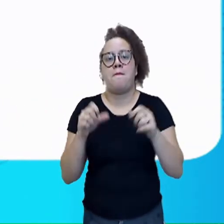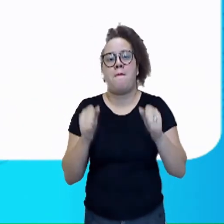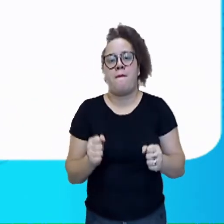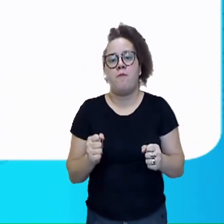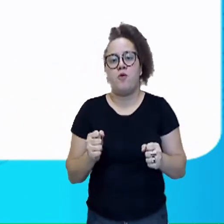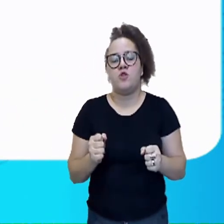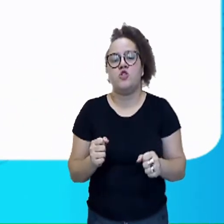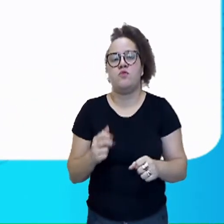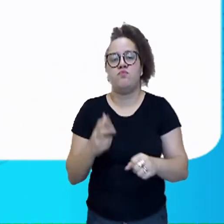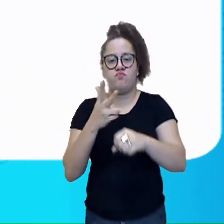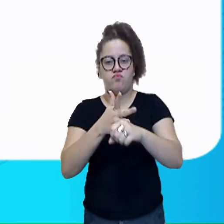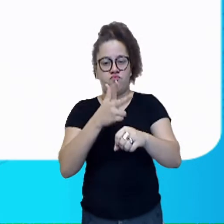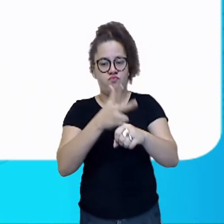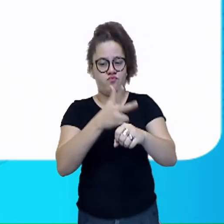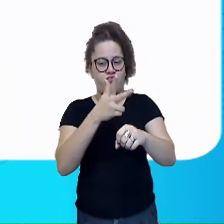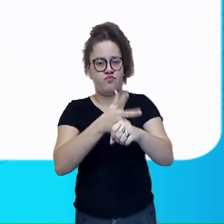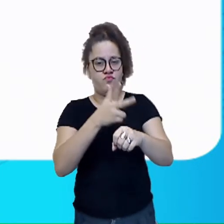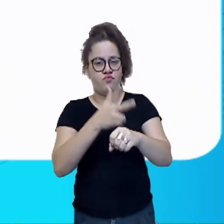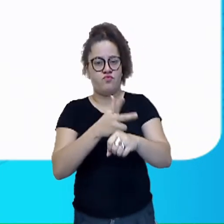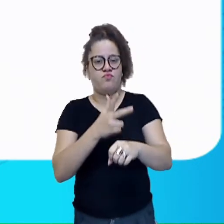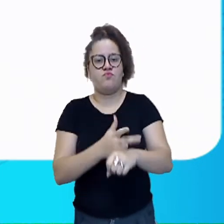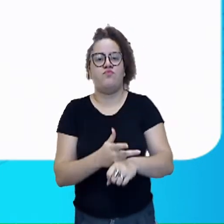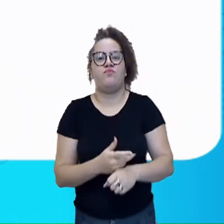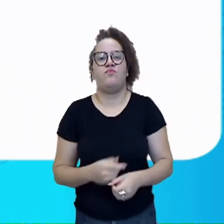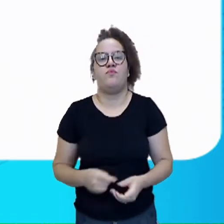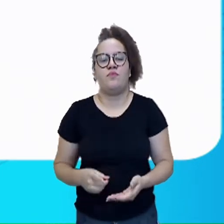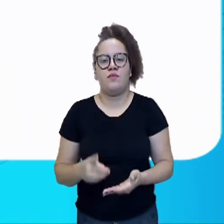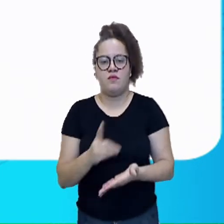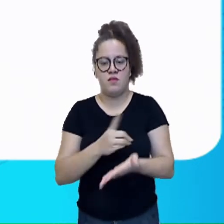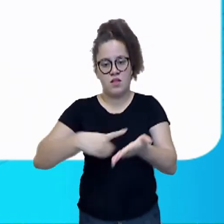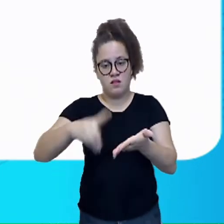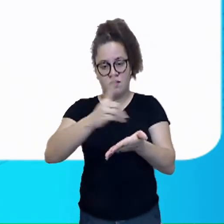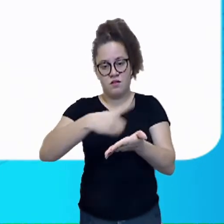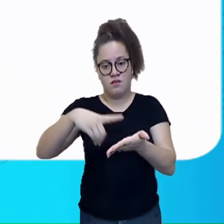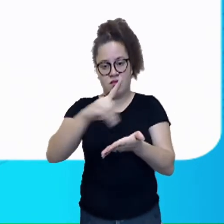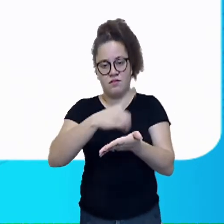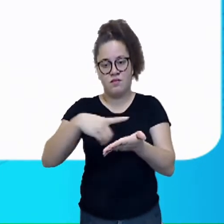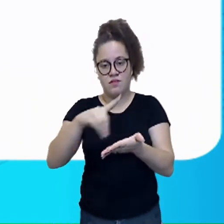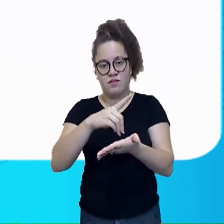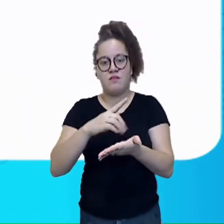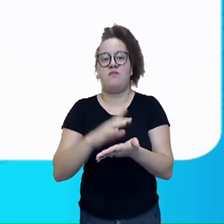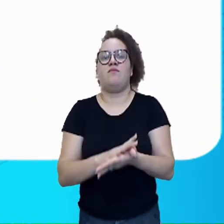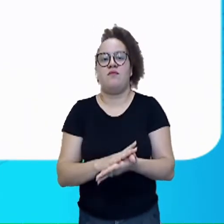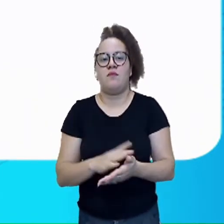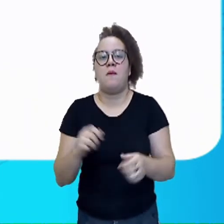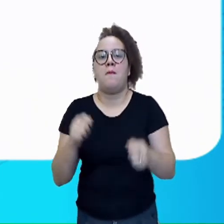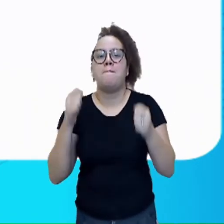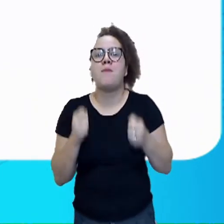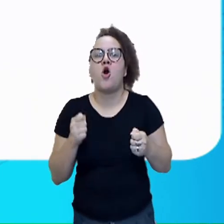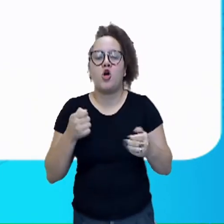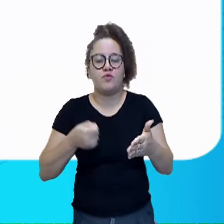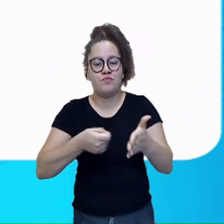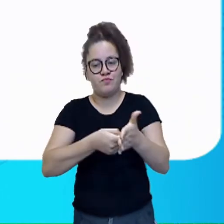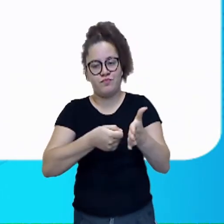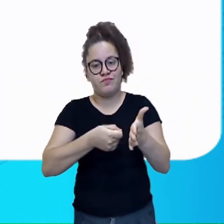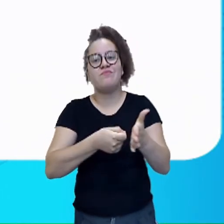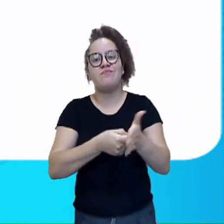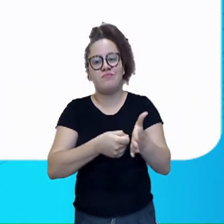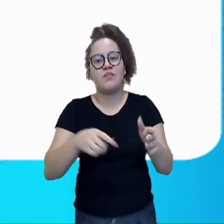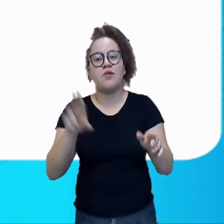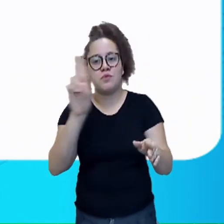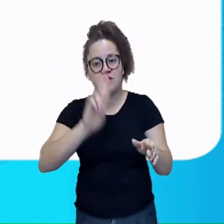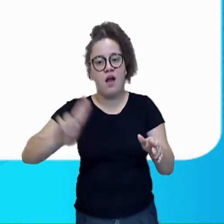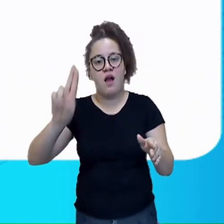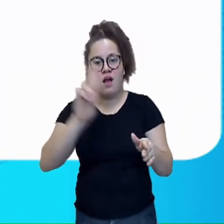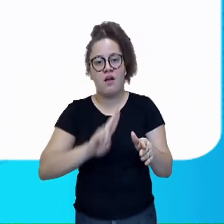fazer gravações, Então, nós temos gravações de DVD, de CD, usar um pendrive para transferir informações. Então,